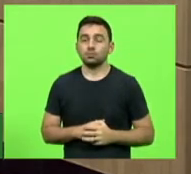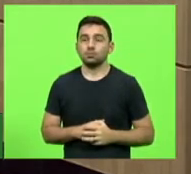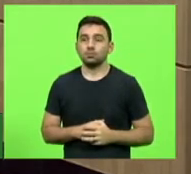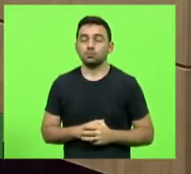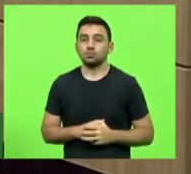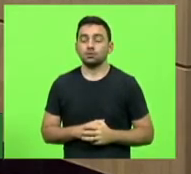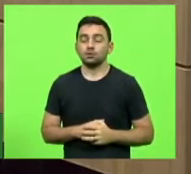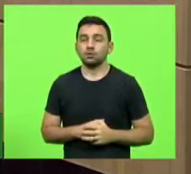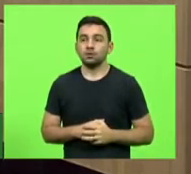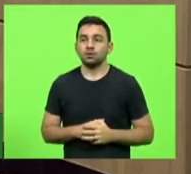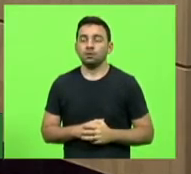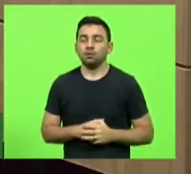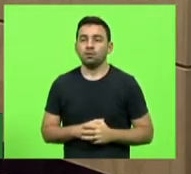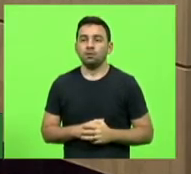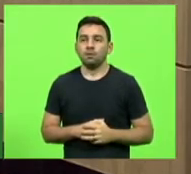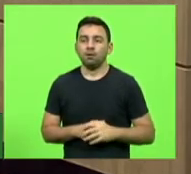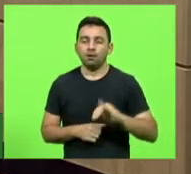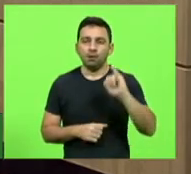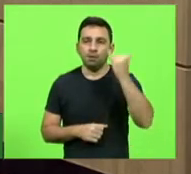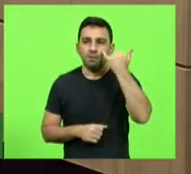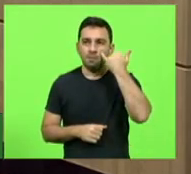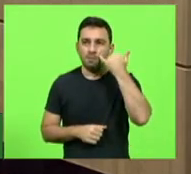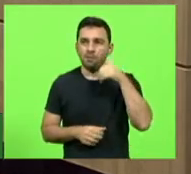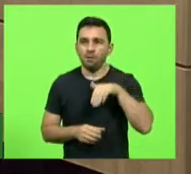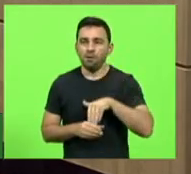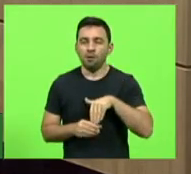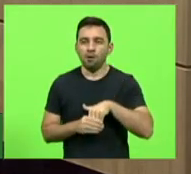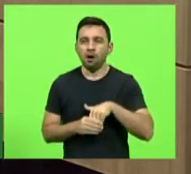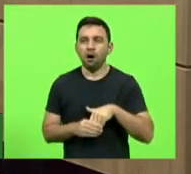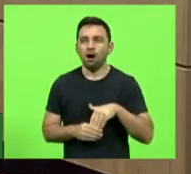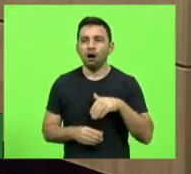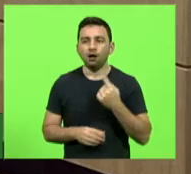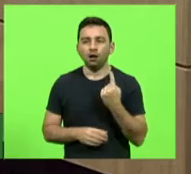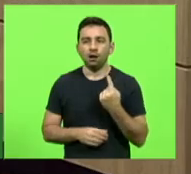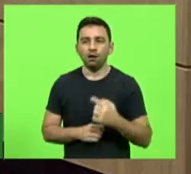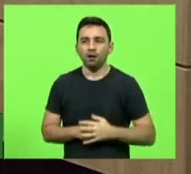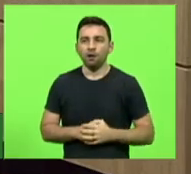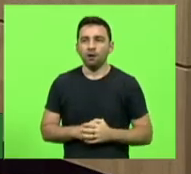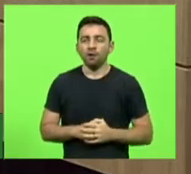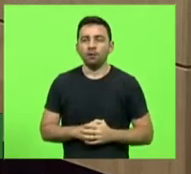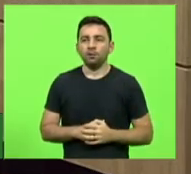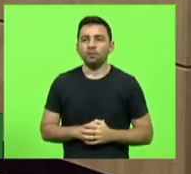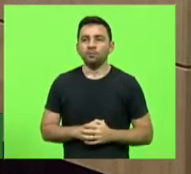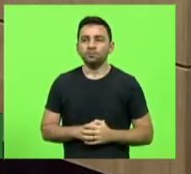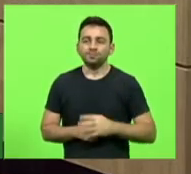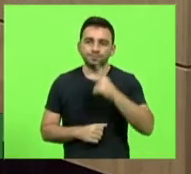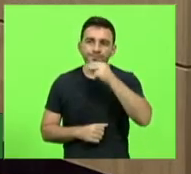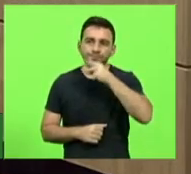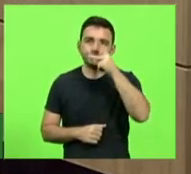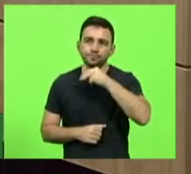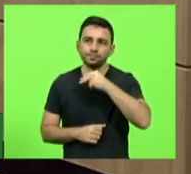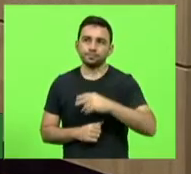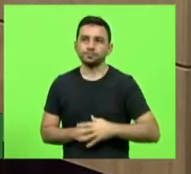Como vota o deputado Gessé Lopes? Voto 1, presidente. Como vota o deputado Kennedy Nunes?